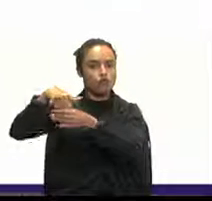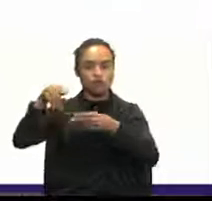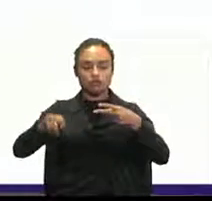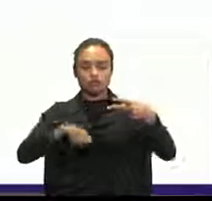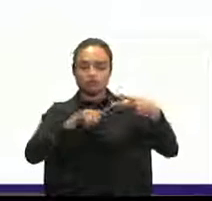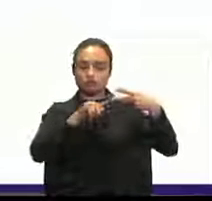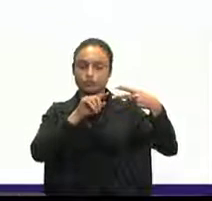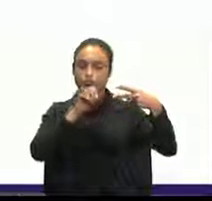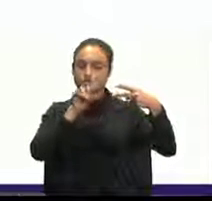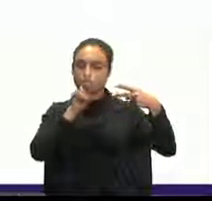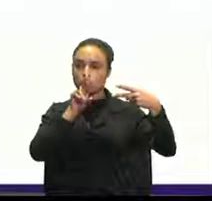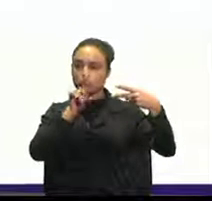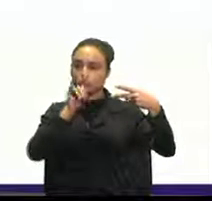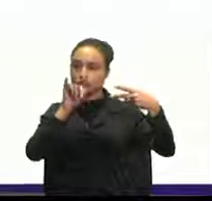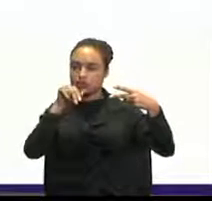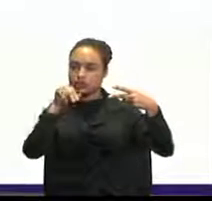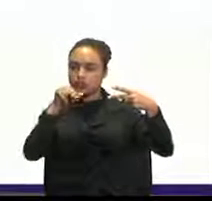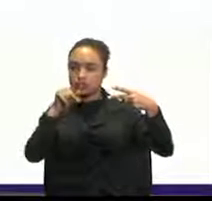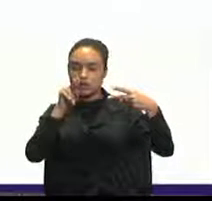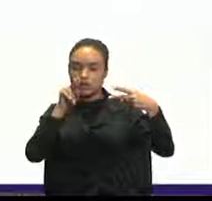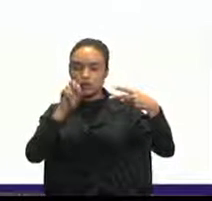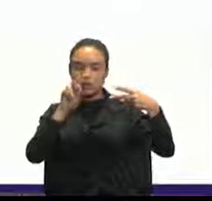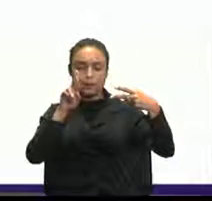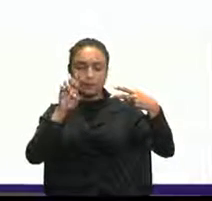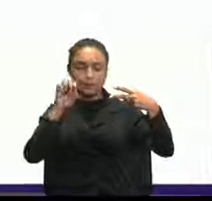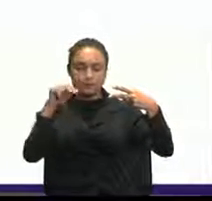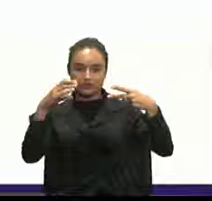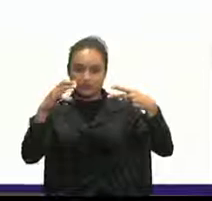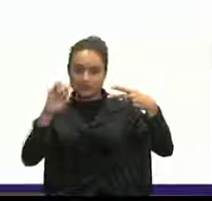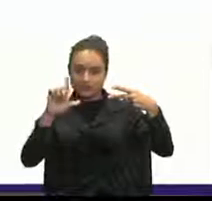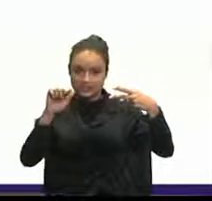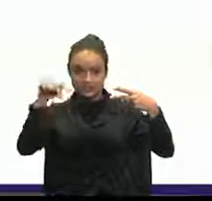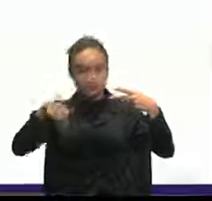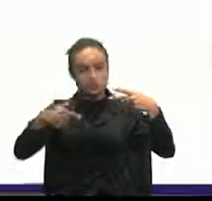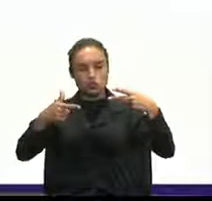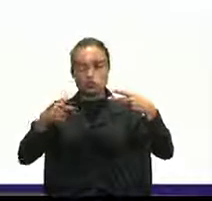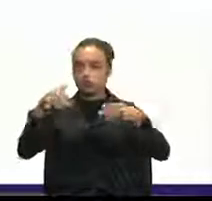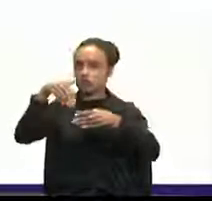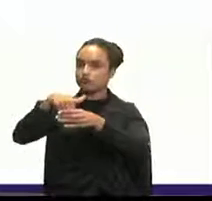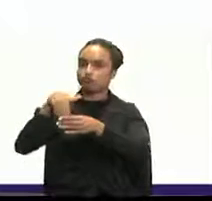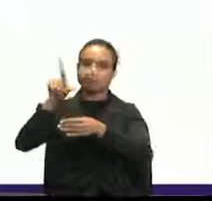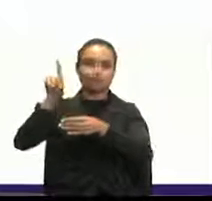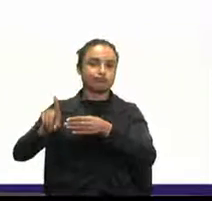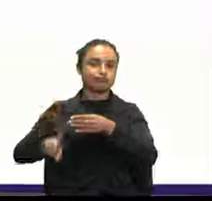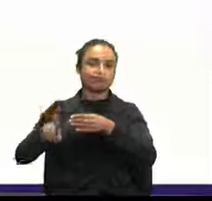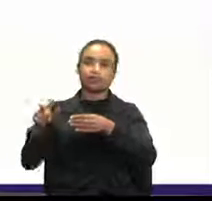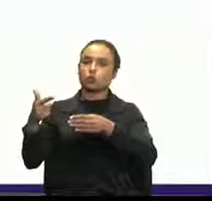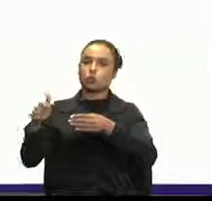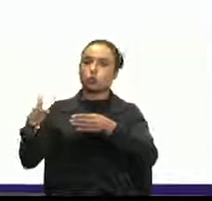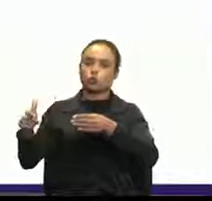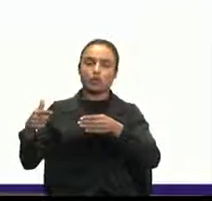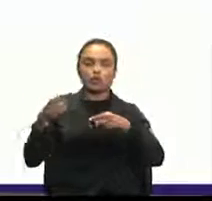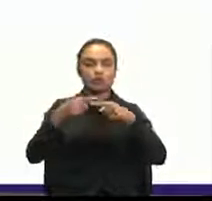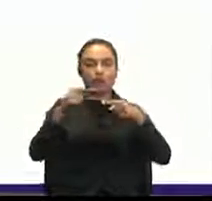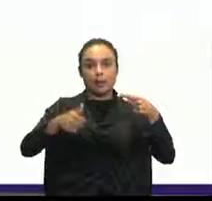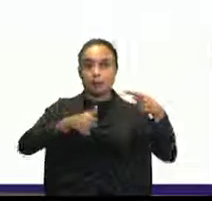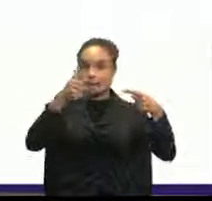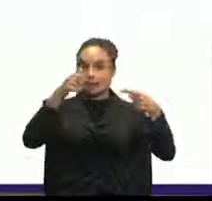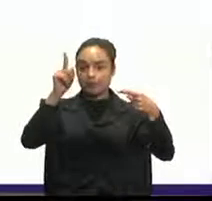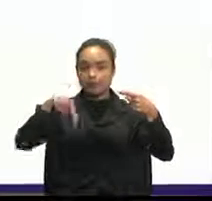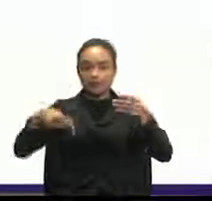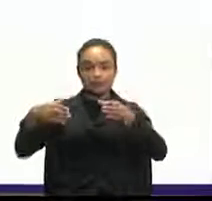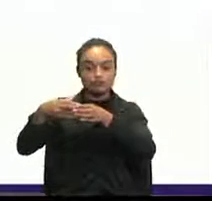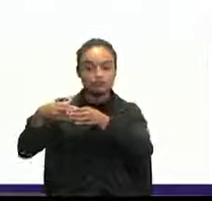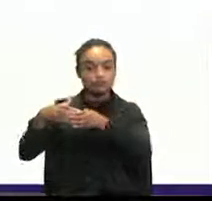preferência no recebimento de dividendos tudo bem as ações ordinárias são nomes classificadas em